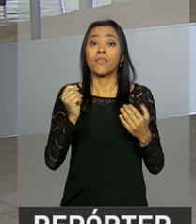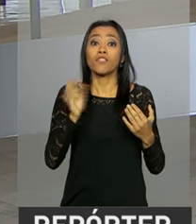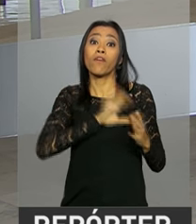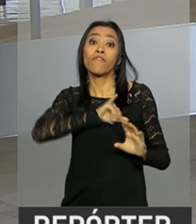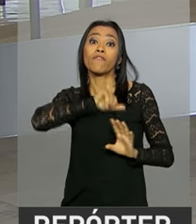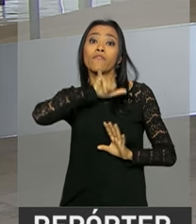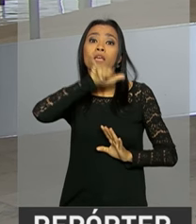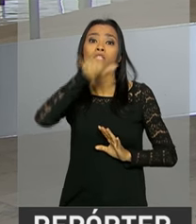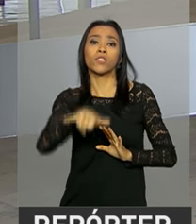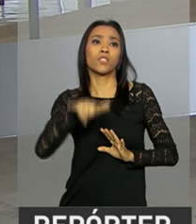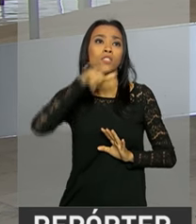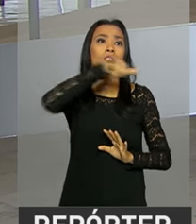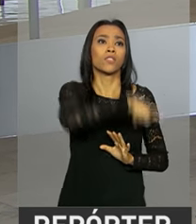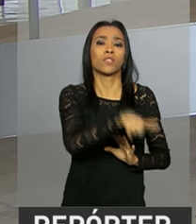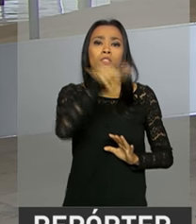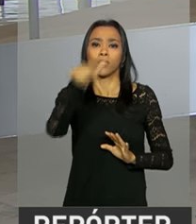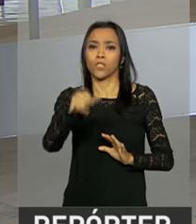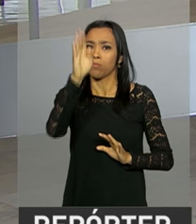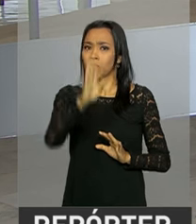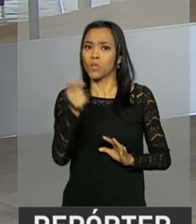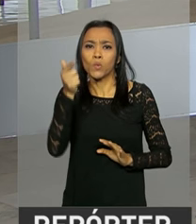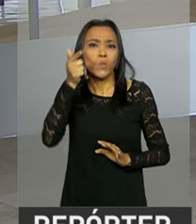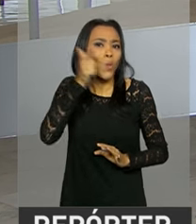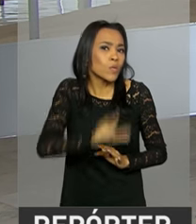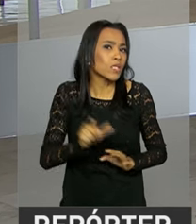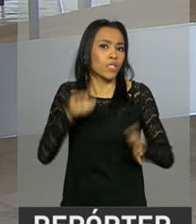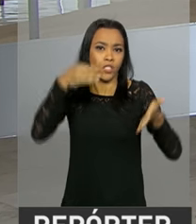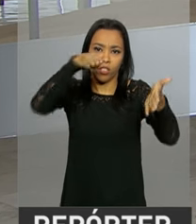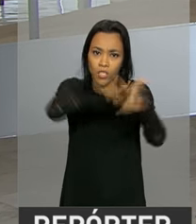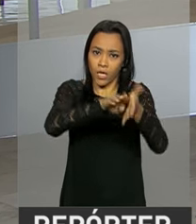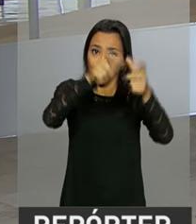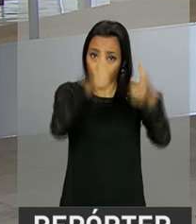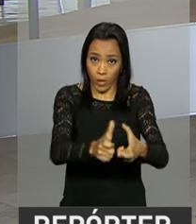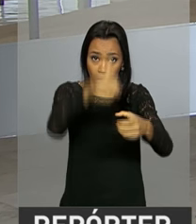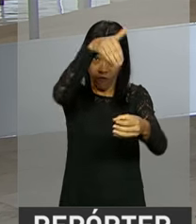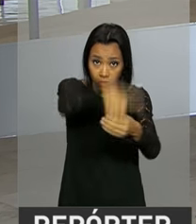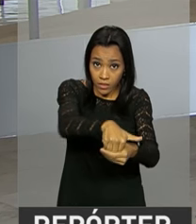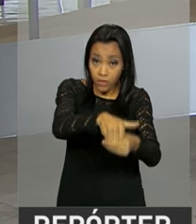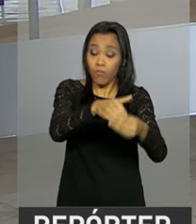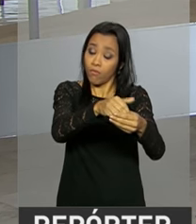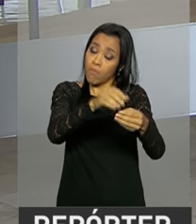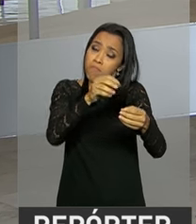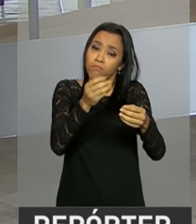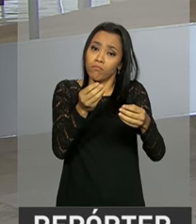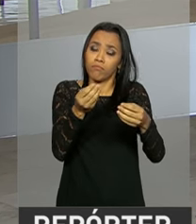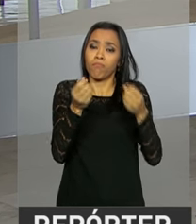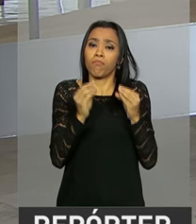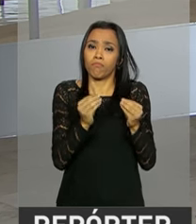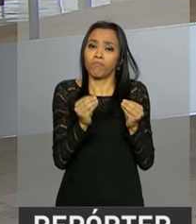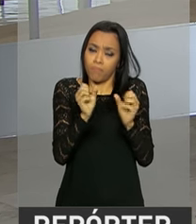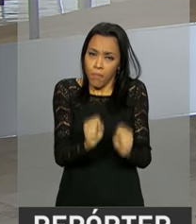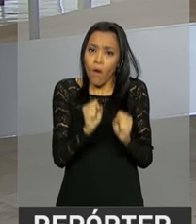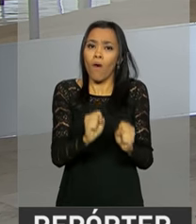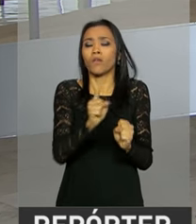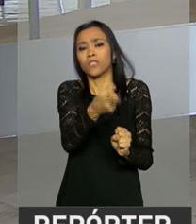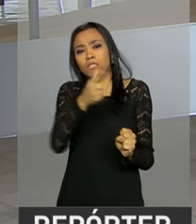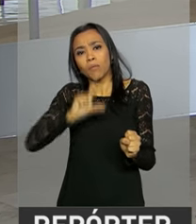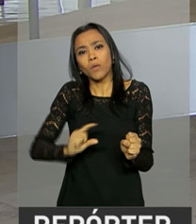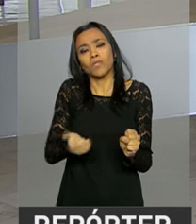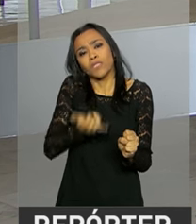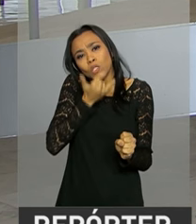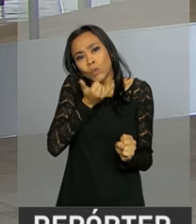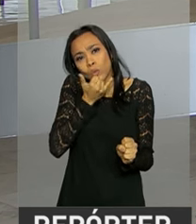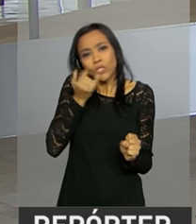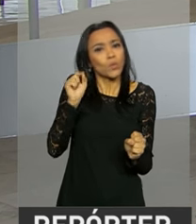pelos aeroportos do país e não conseguir comparecer aos locais de votação vai poder Essas pessoas vão poder justificar a